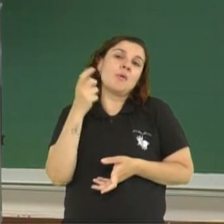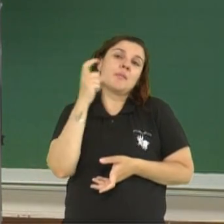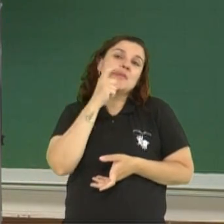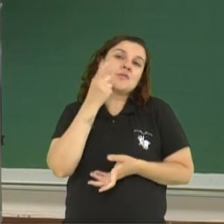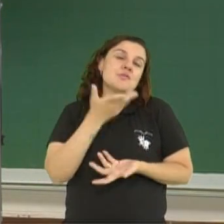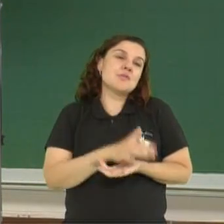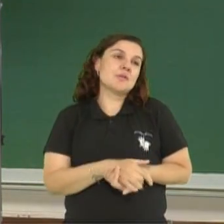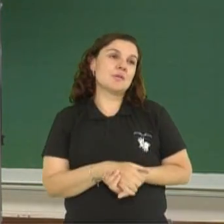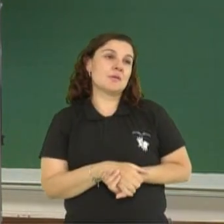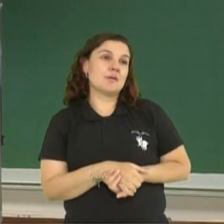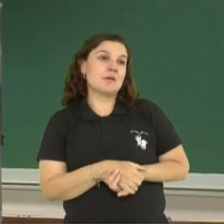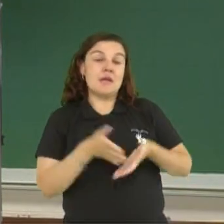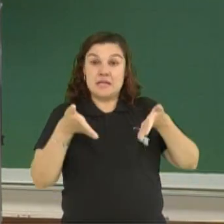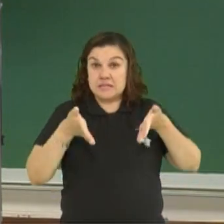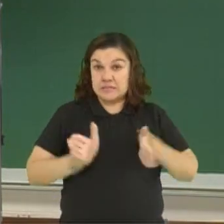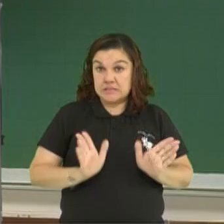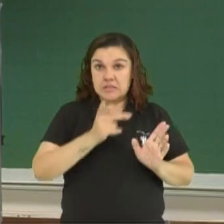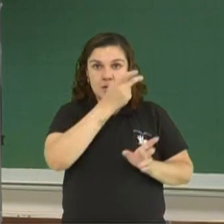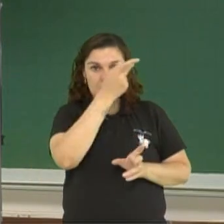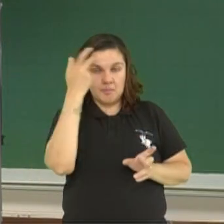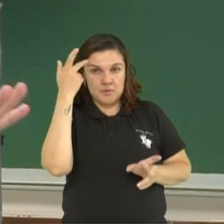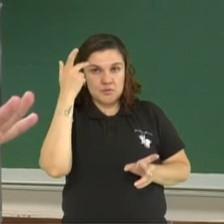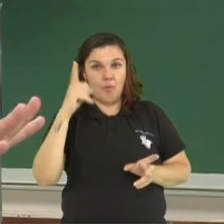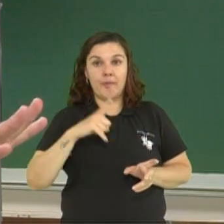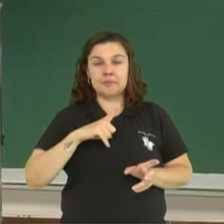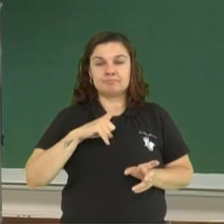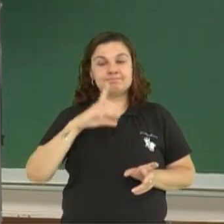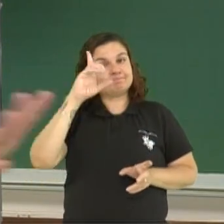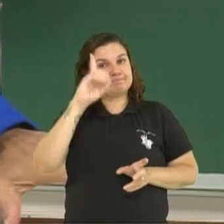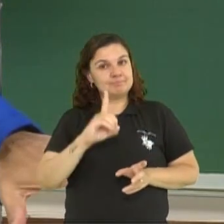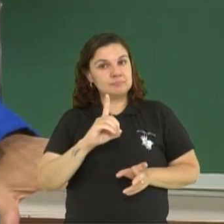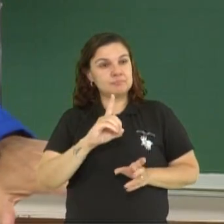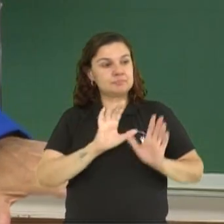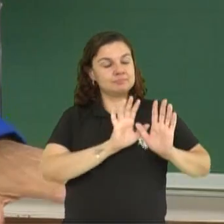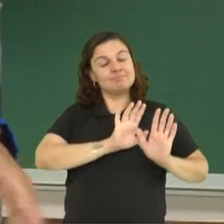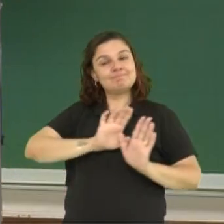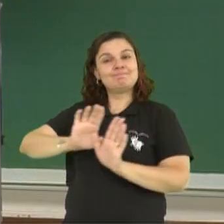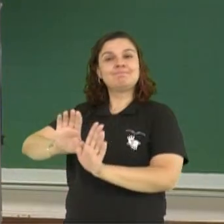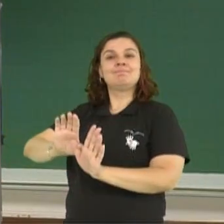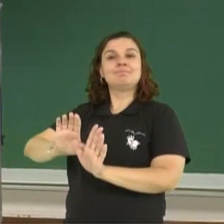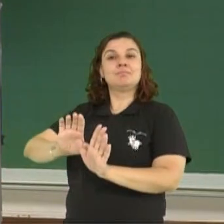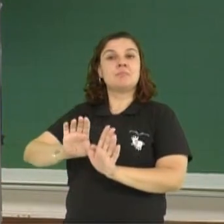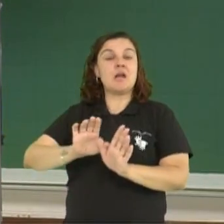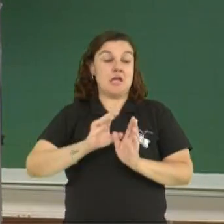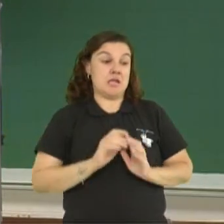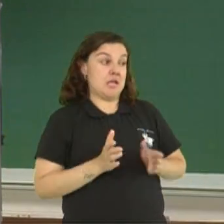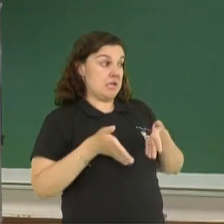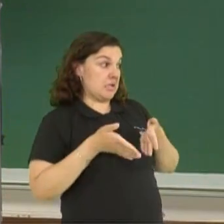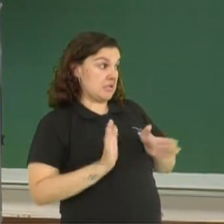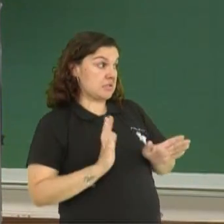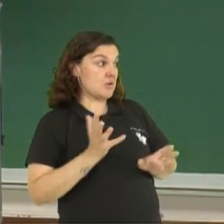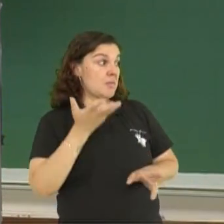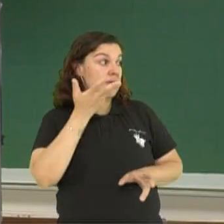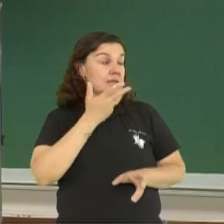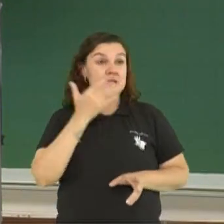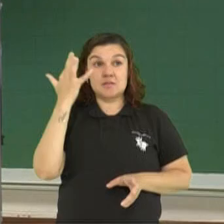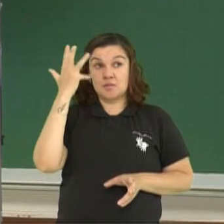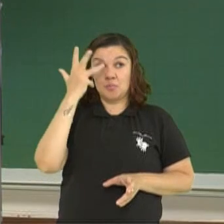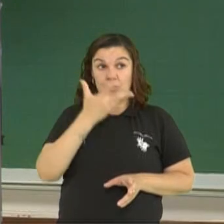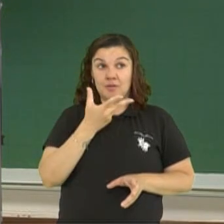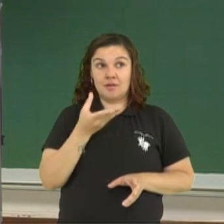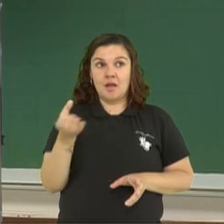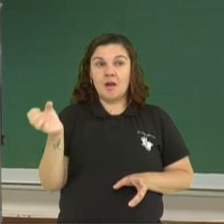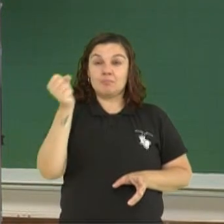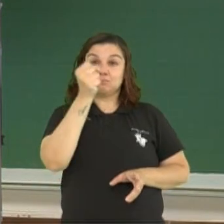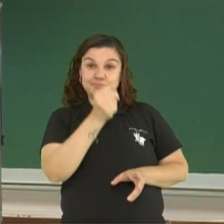quando nascia crianças com defeito, eles descartavam as crianças. Quando nascia uma criança perfeita, ela era colocada na sociedade. Então já